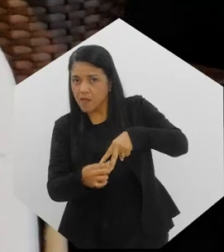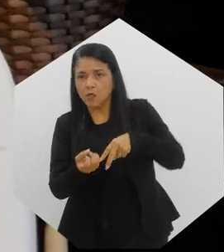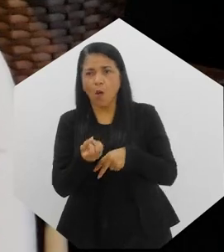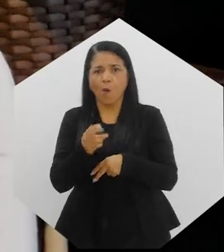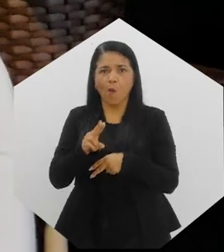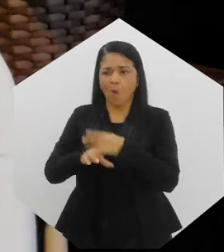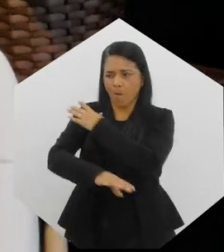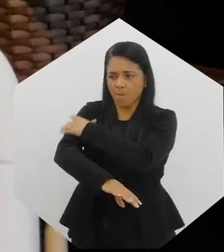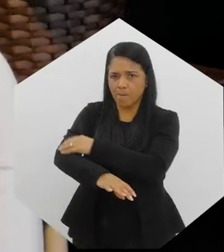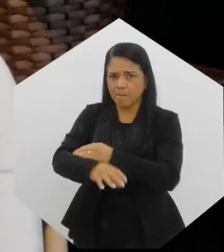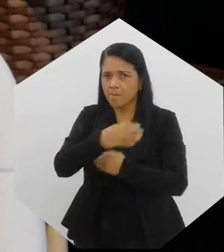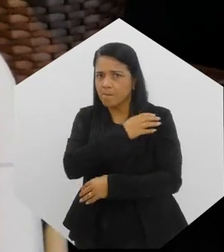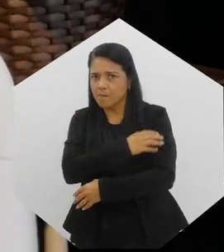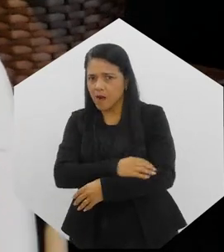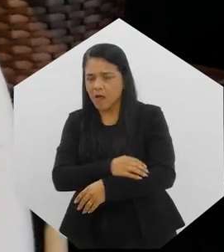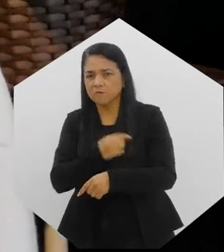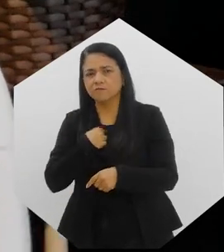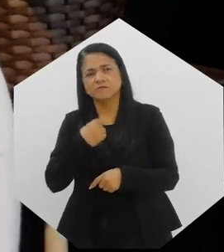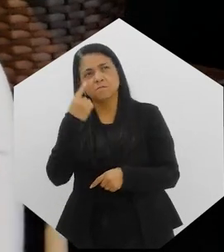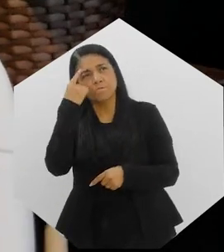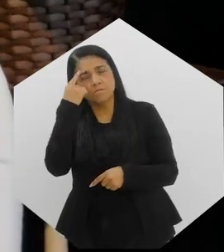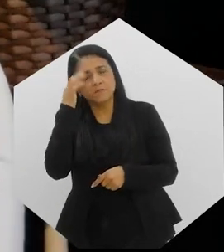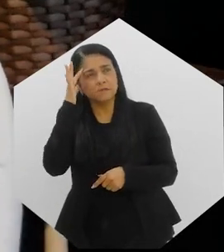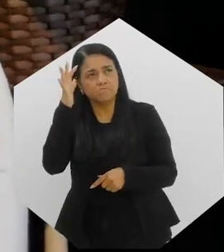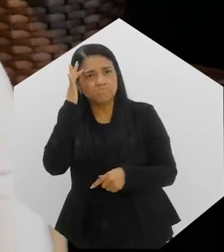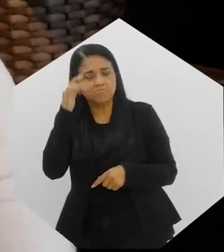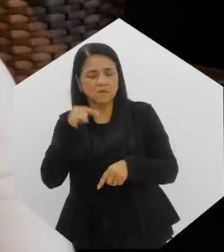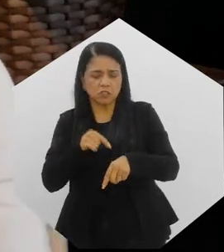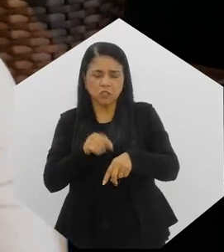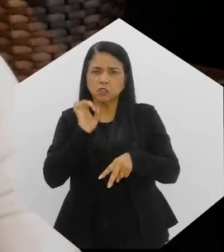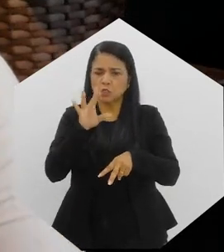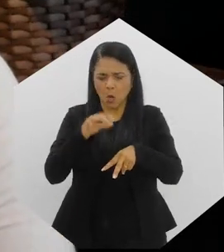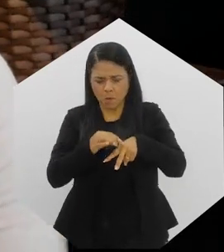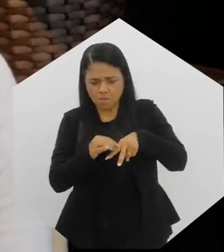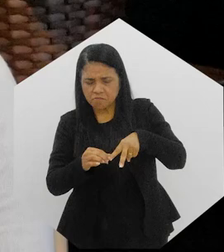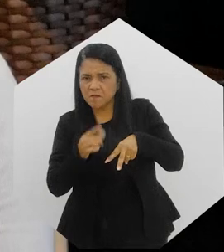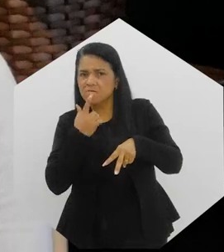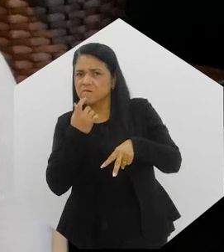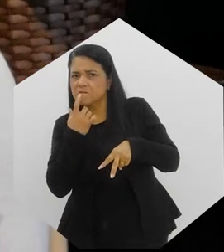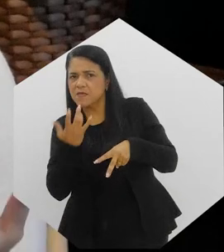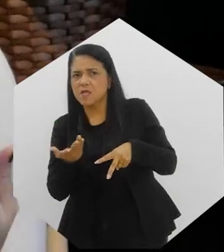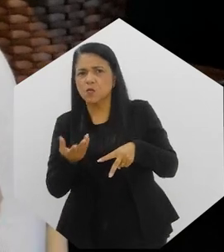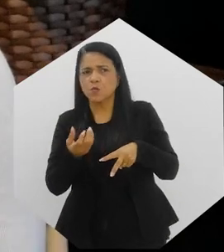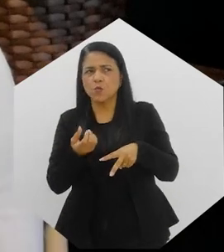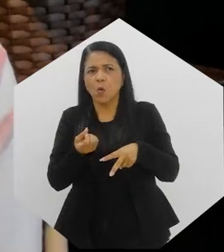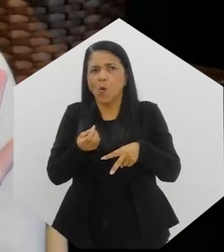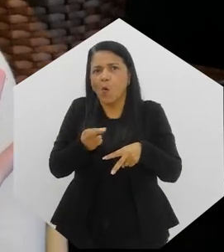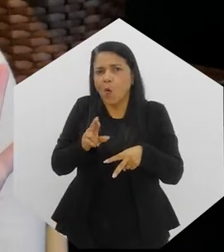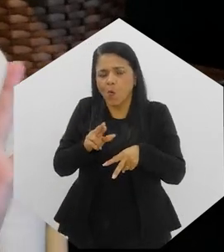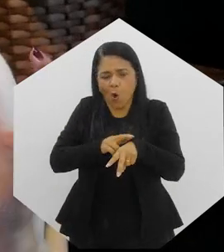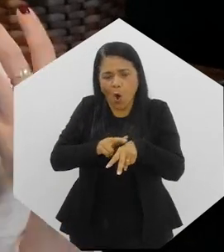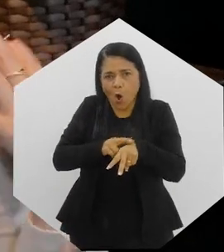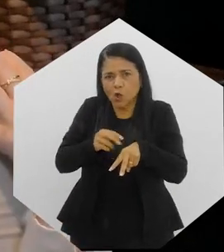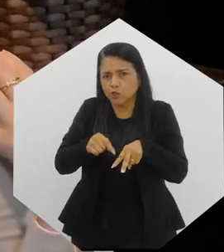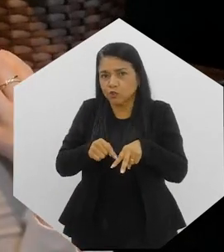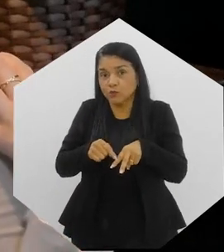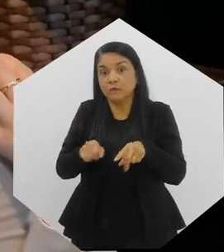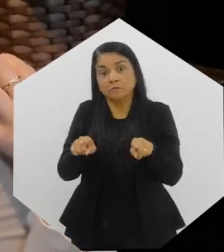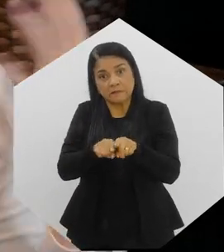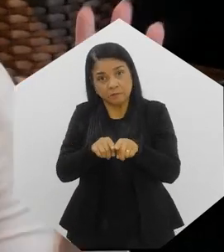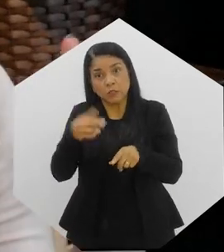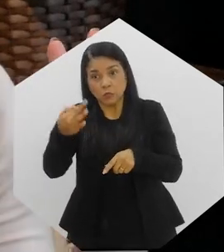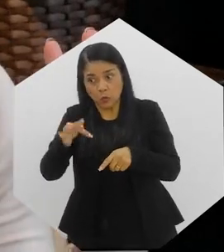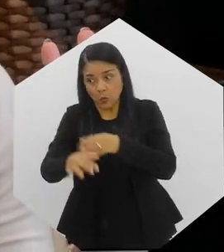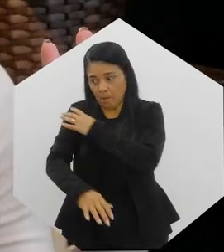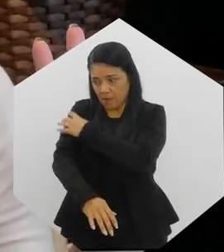só alguma imagem ali na perna, né? Um roxo, uma vermelhidão ali na perna, que pode estar tendo trombose, mas uma dor